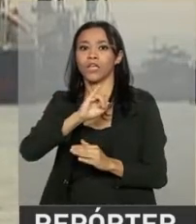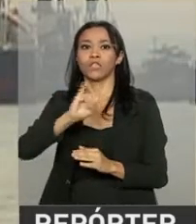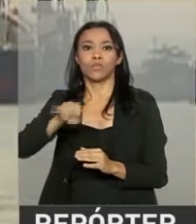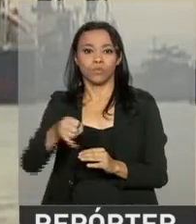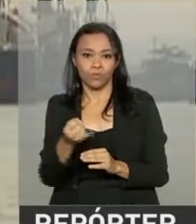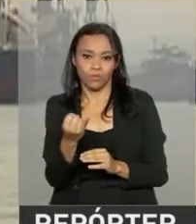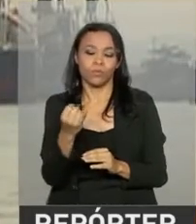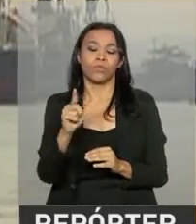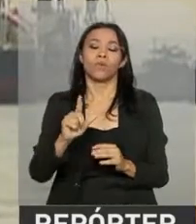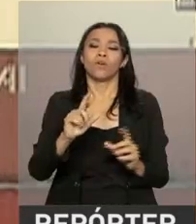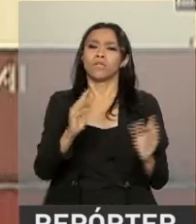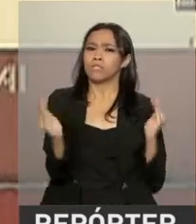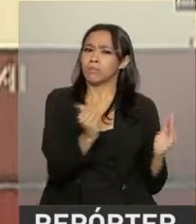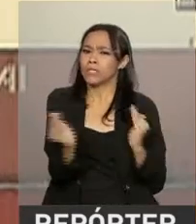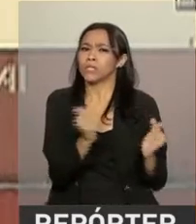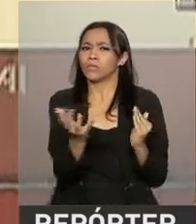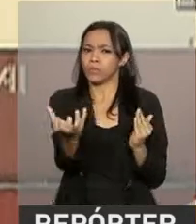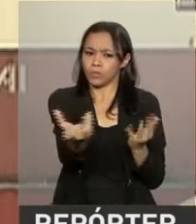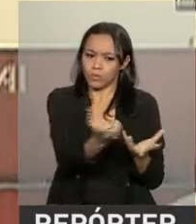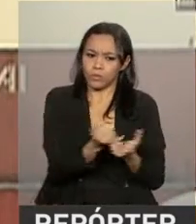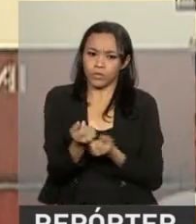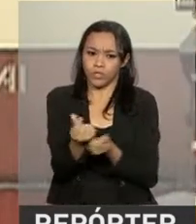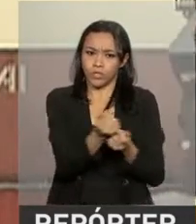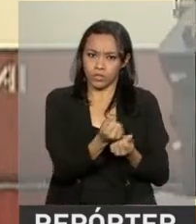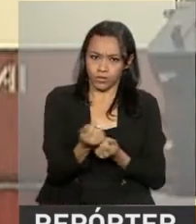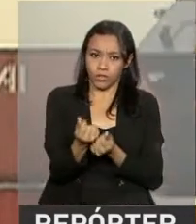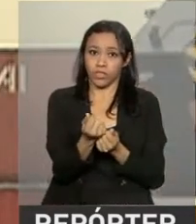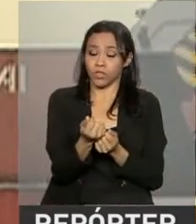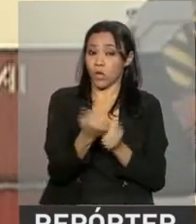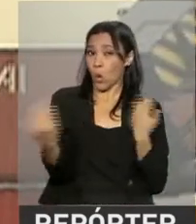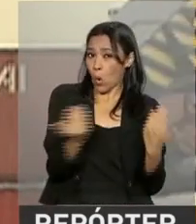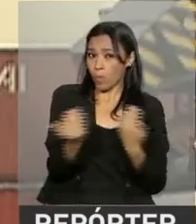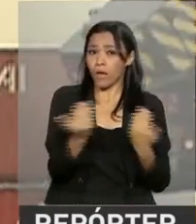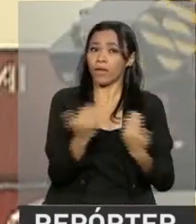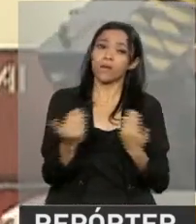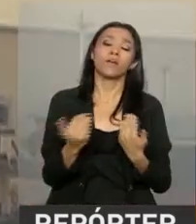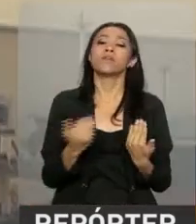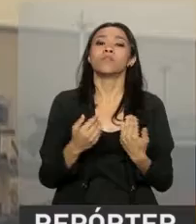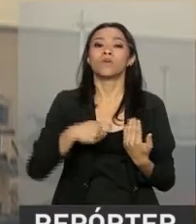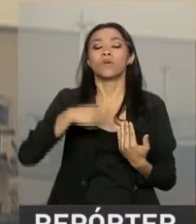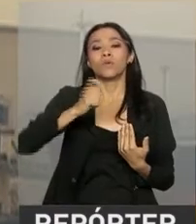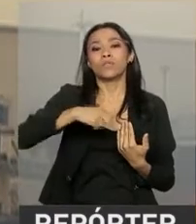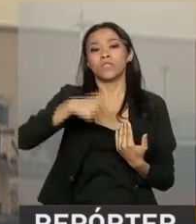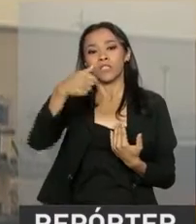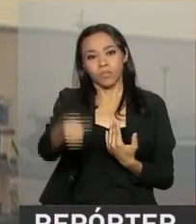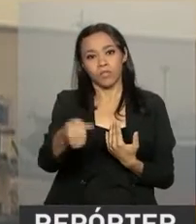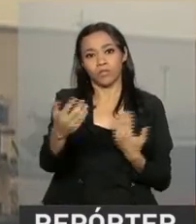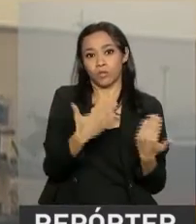total recolhido no período, comparado aos 7 primeiros meses de 2015, caiu